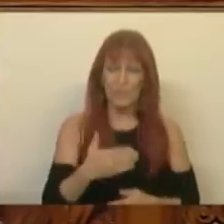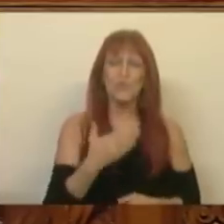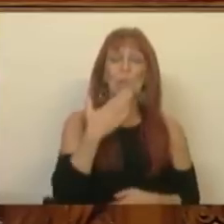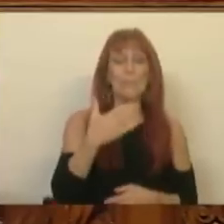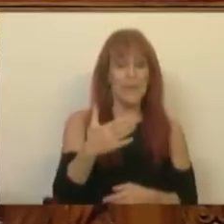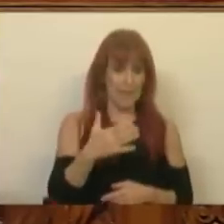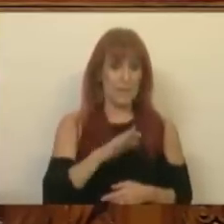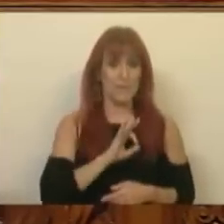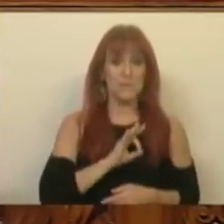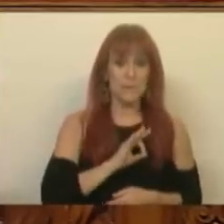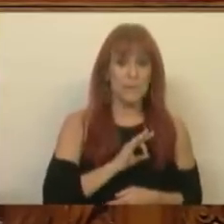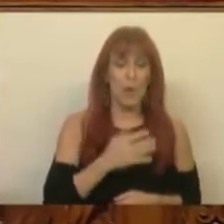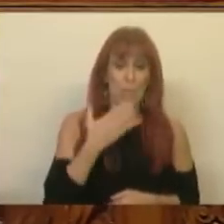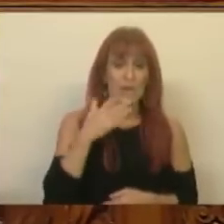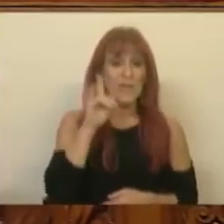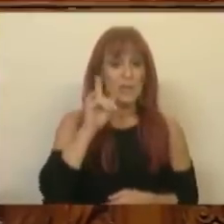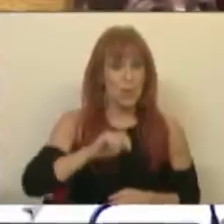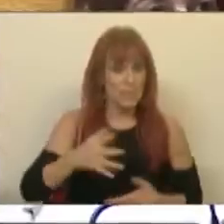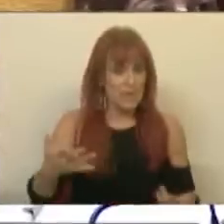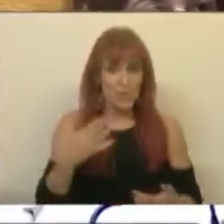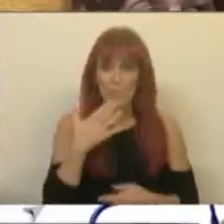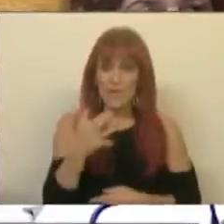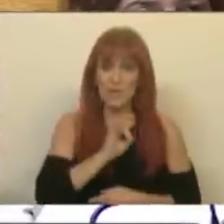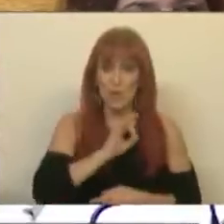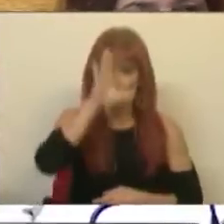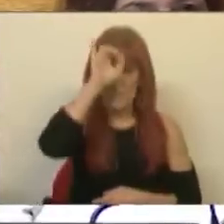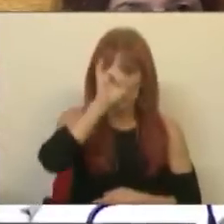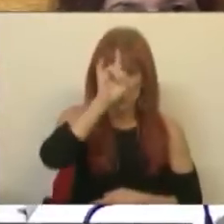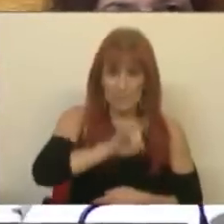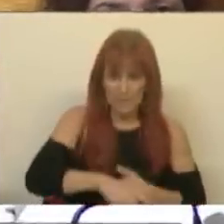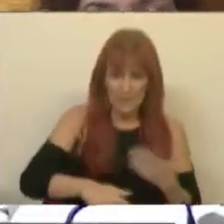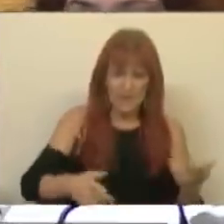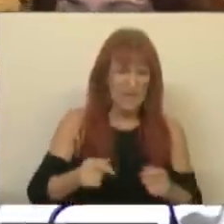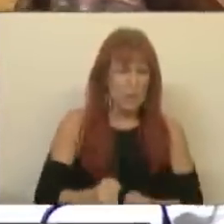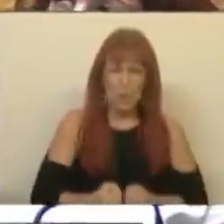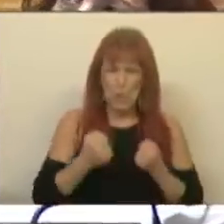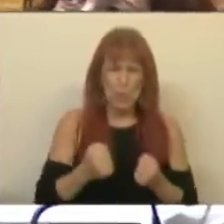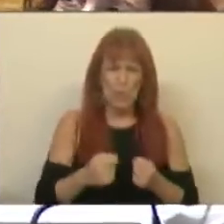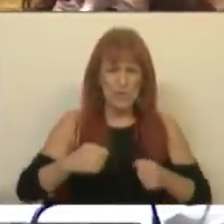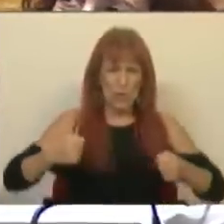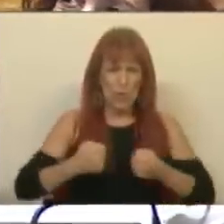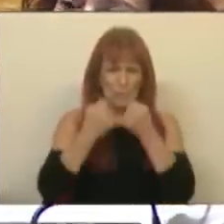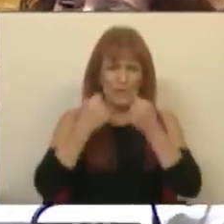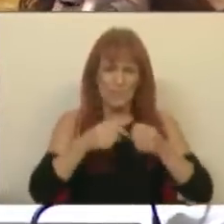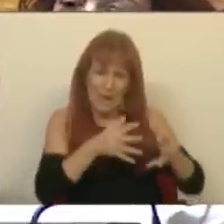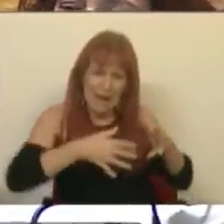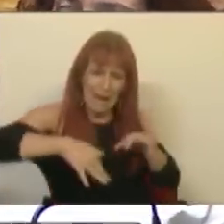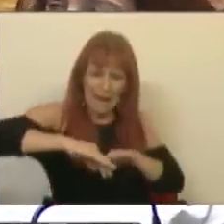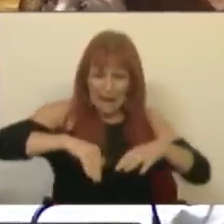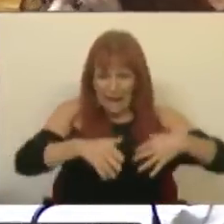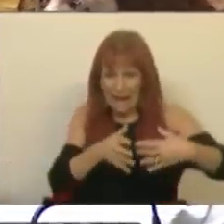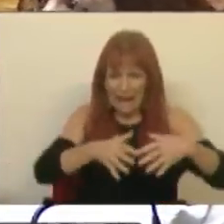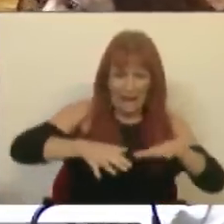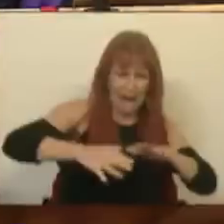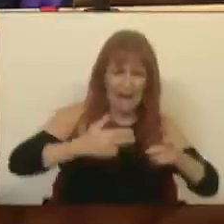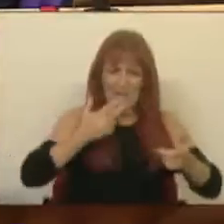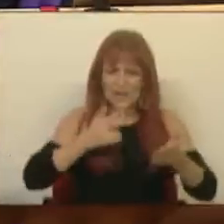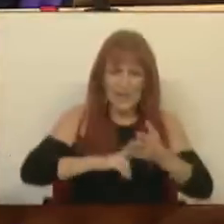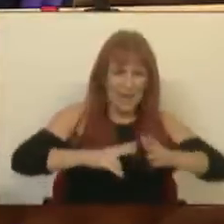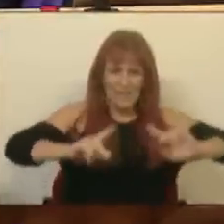Muito obrigado muito obrigado senhora Presidente Muito obrigado seu primeiro ministro eu não consigo competir com o seu controcionismo quando toca a